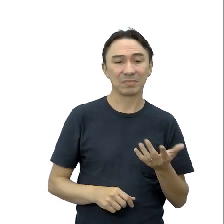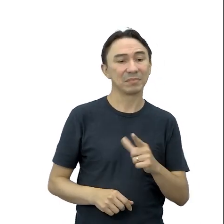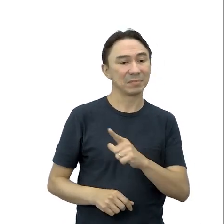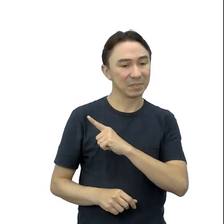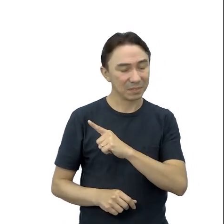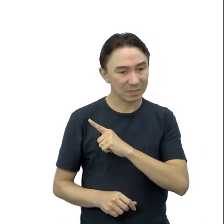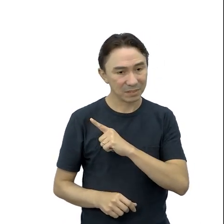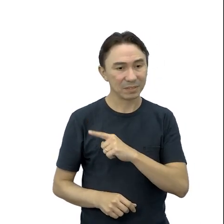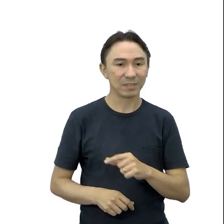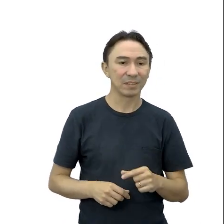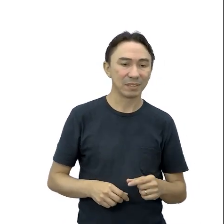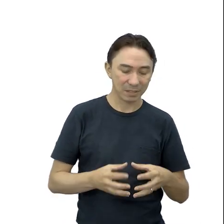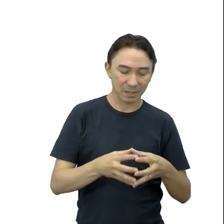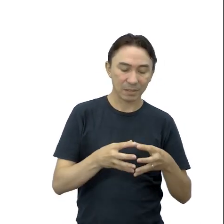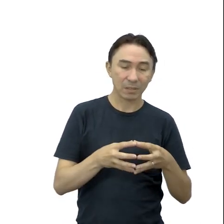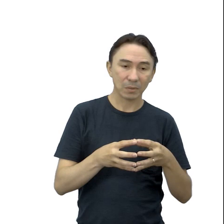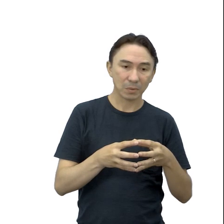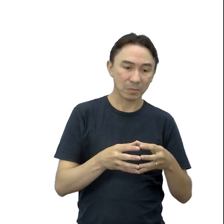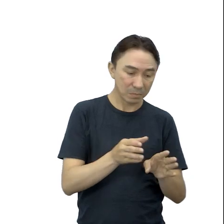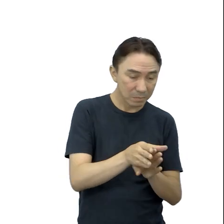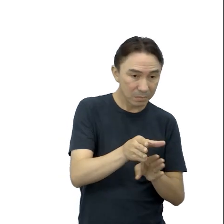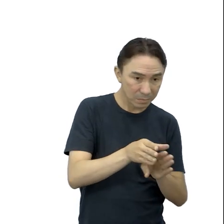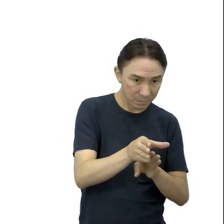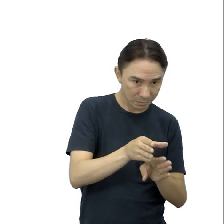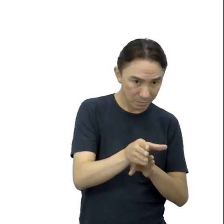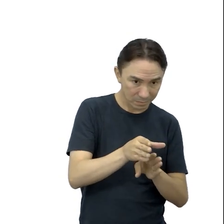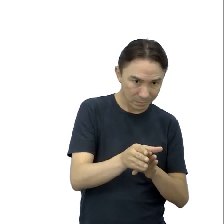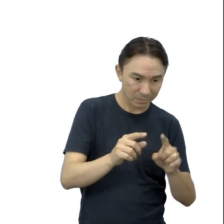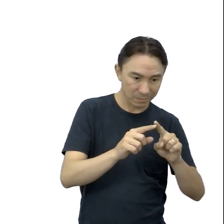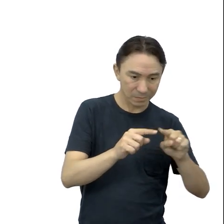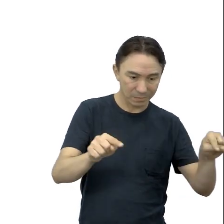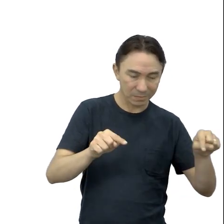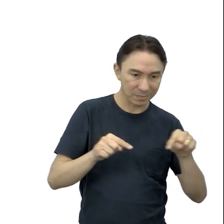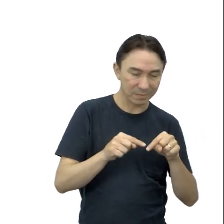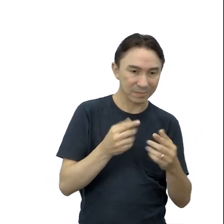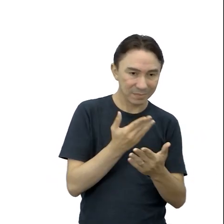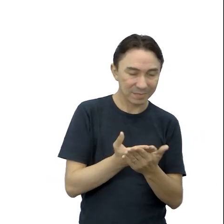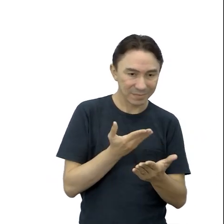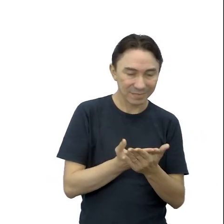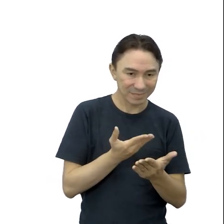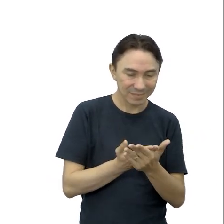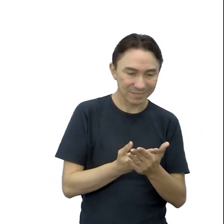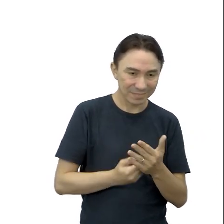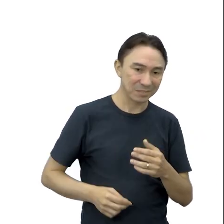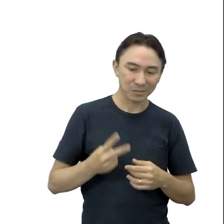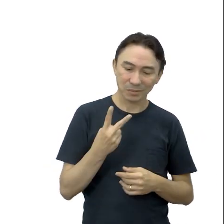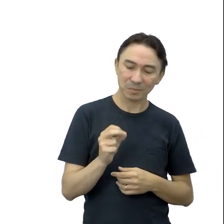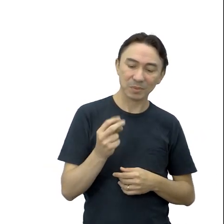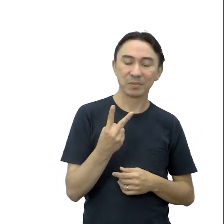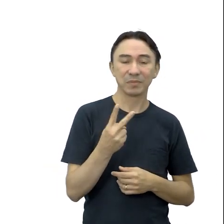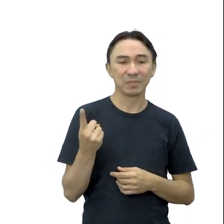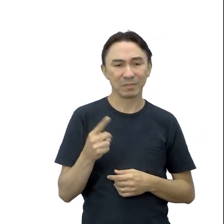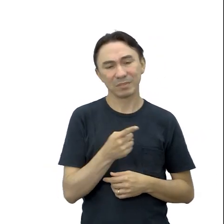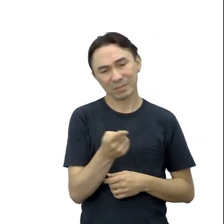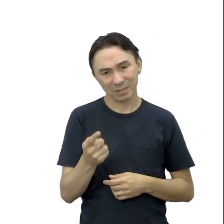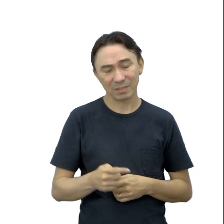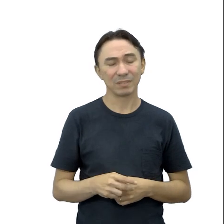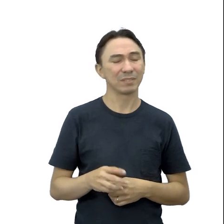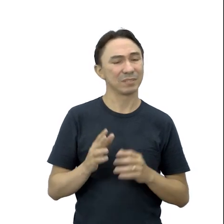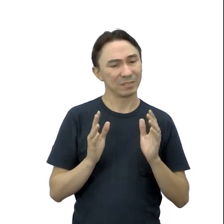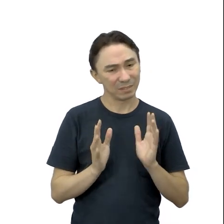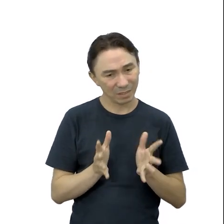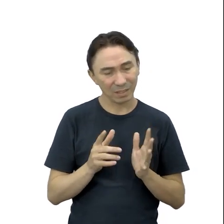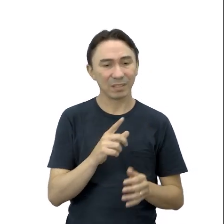de 2021, que vocês já devem ter feito já esse estudo, vocês têm as avaliações de vocês, né, do